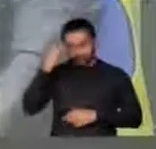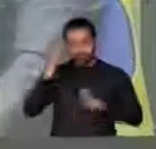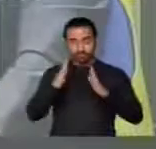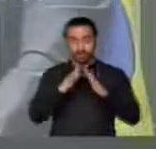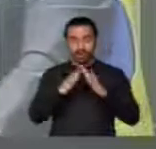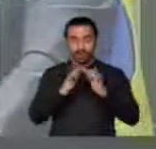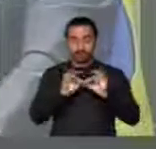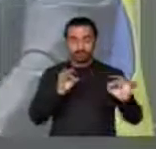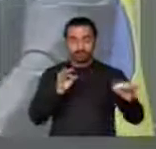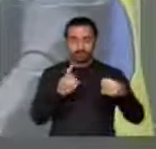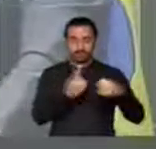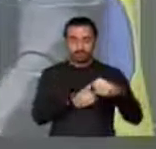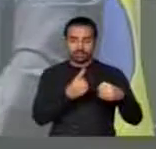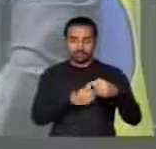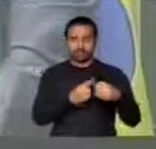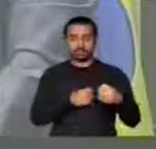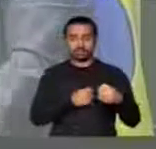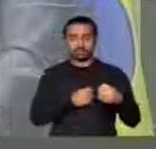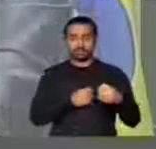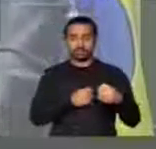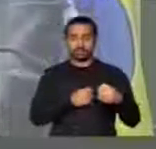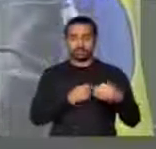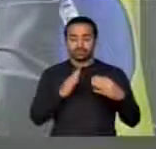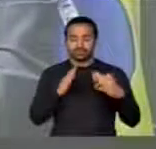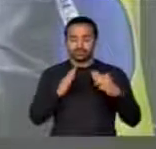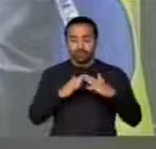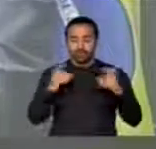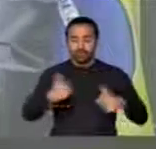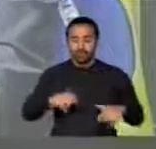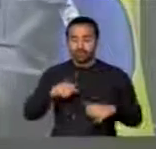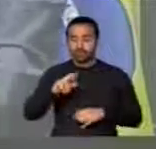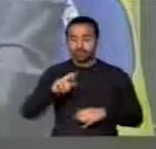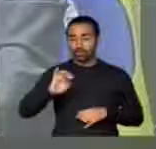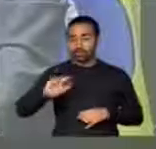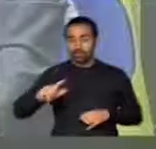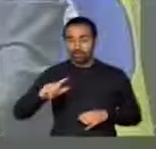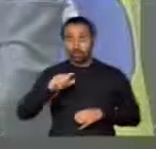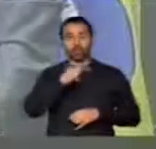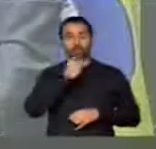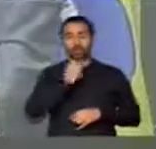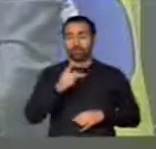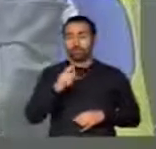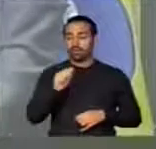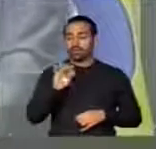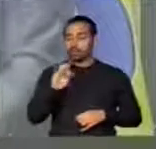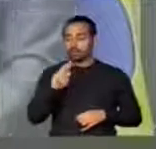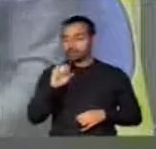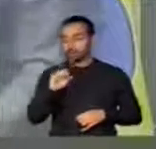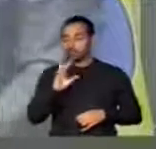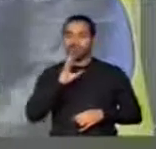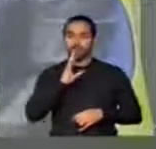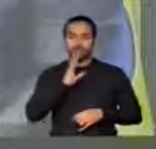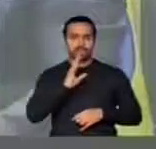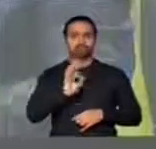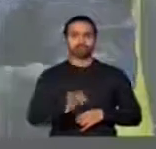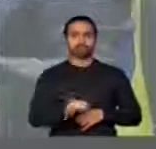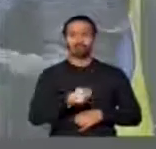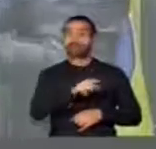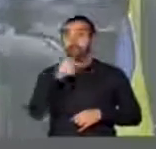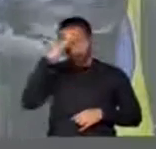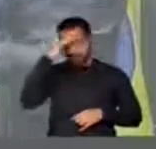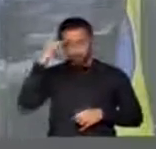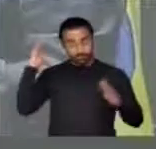periferias, os habitantes do nosso meio rural, que o Patrus conhece tão bem, esses habitantes não